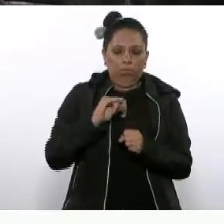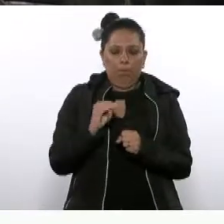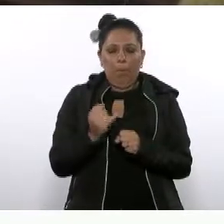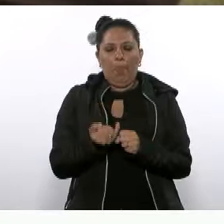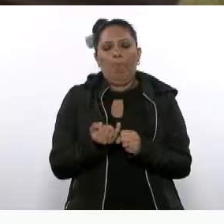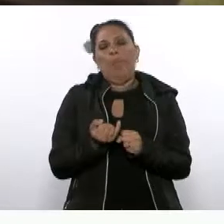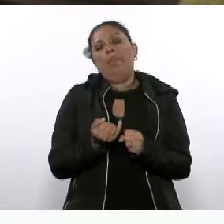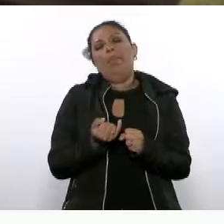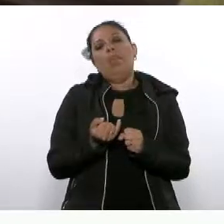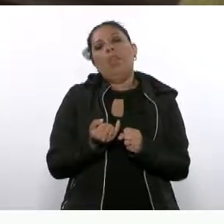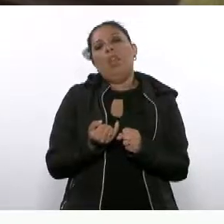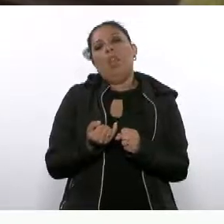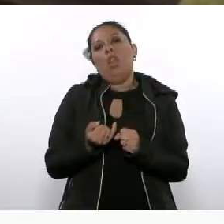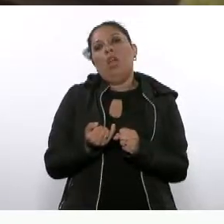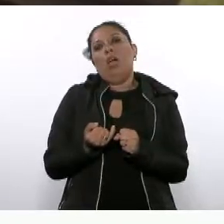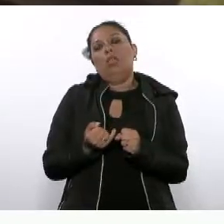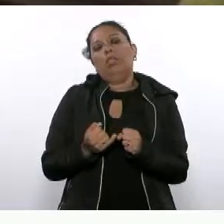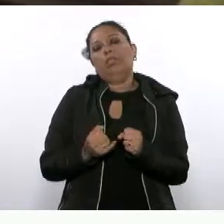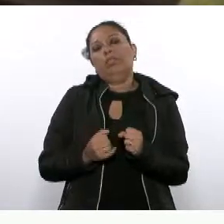né,